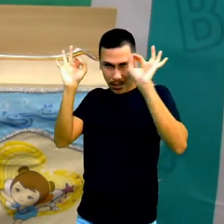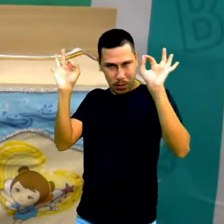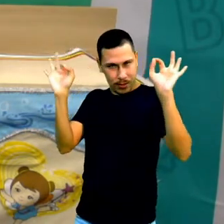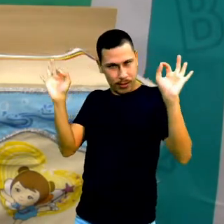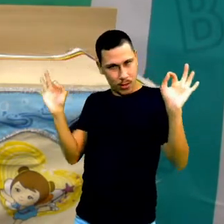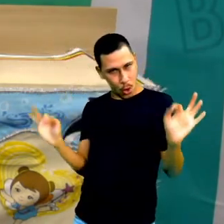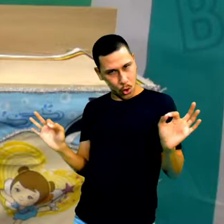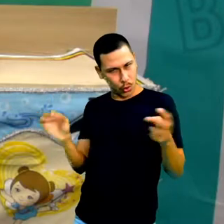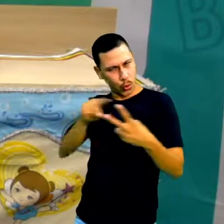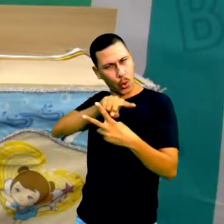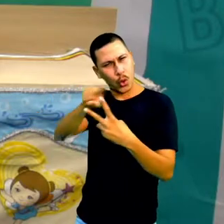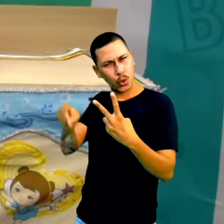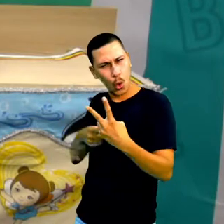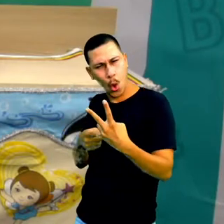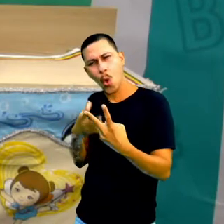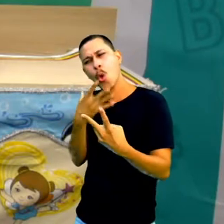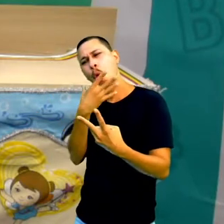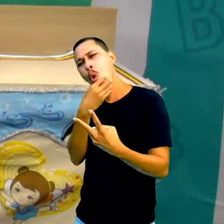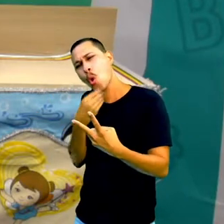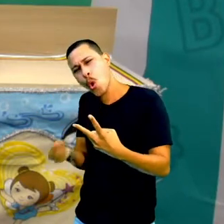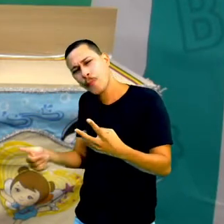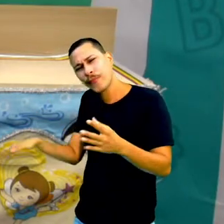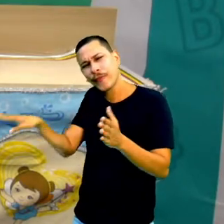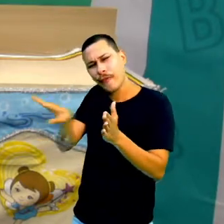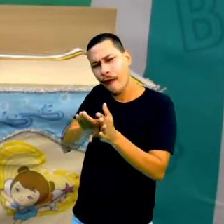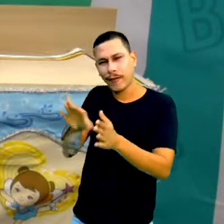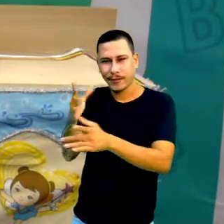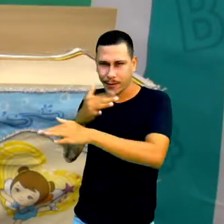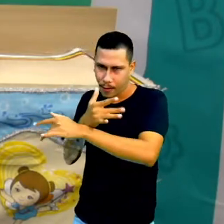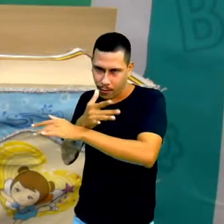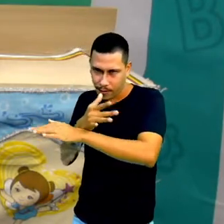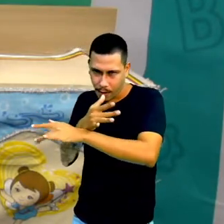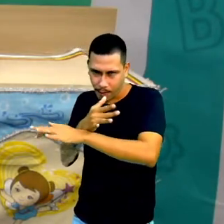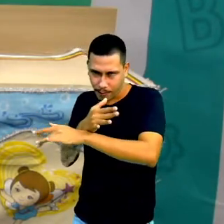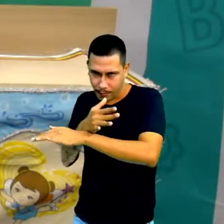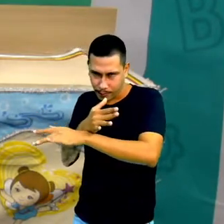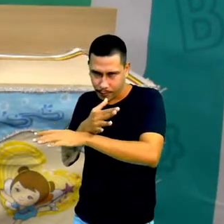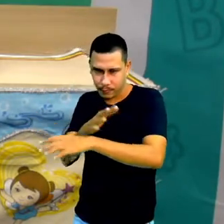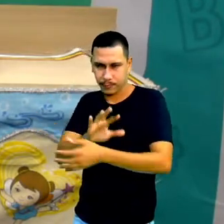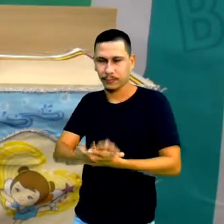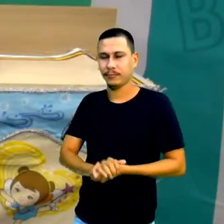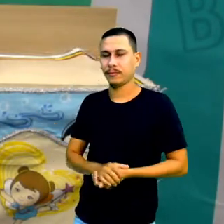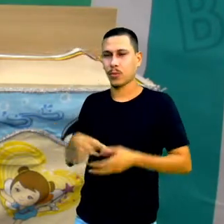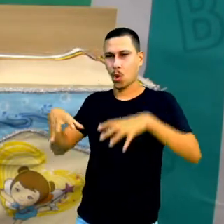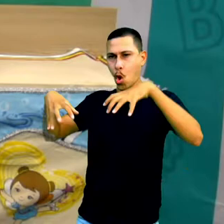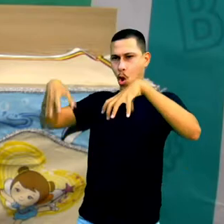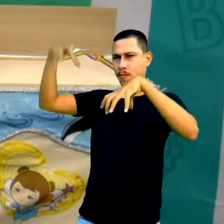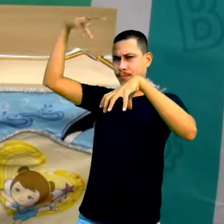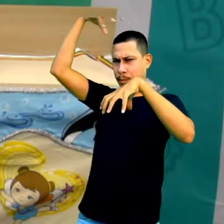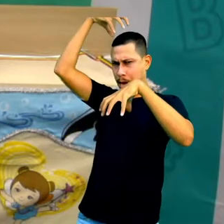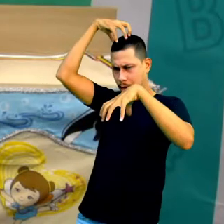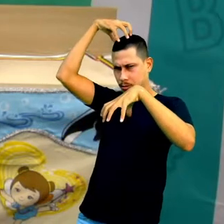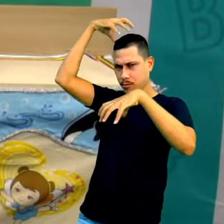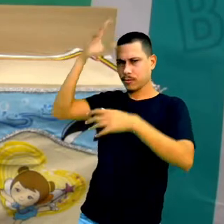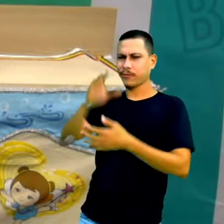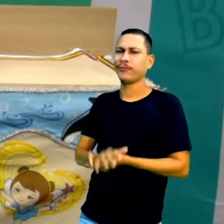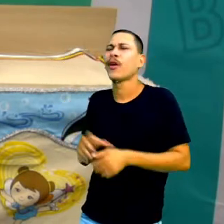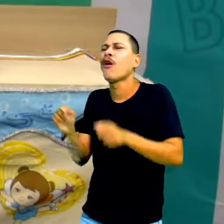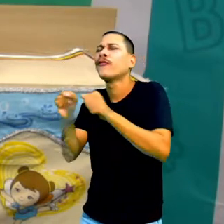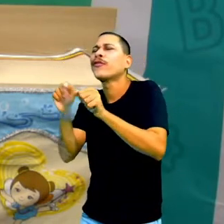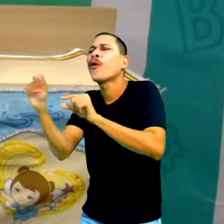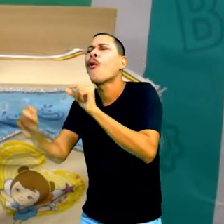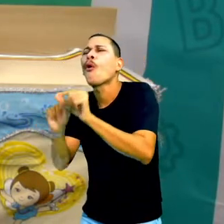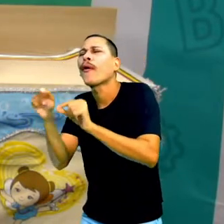dois forasteiros chegaram lá no palácio. O que será que eles vão fazer,